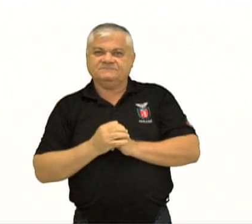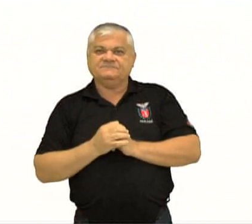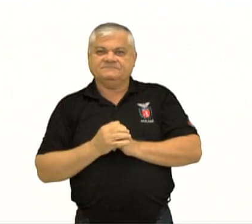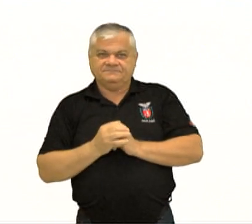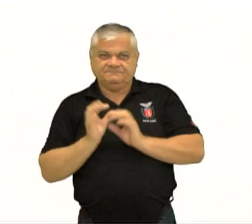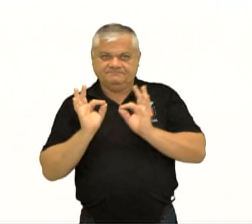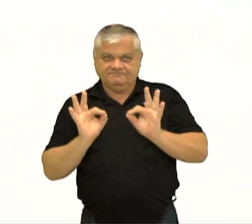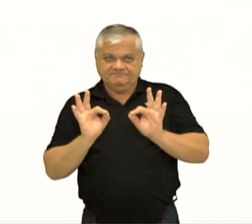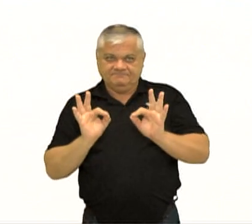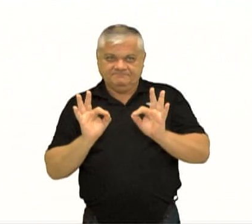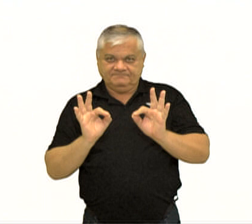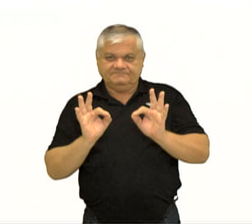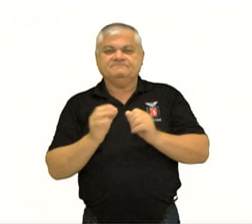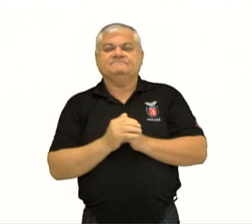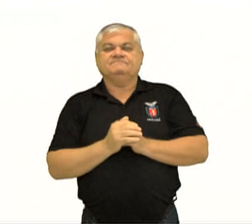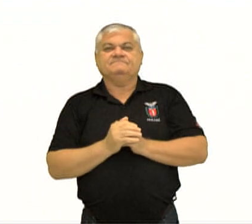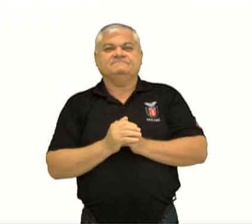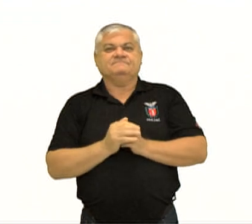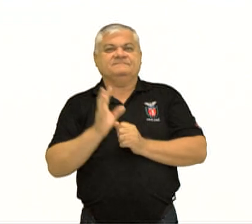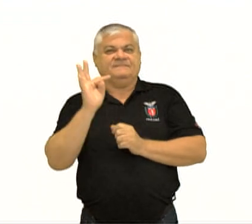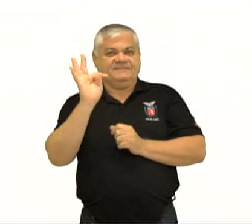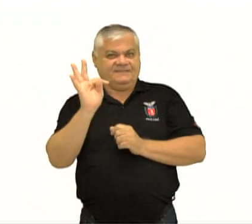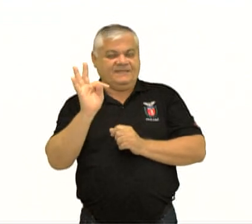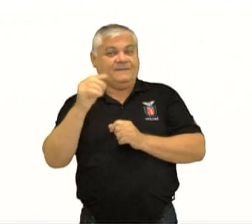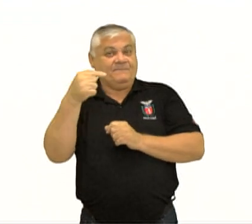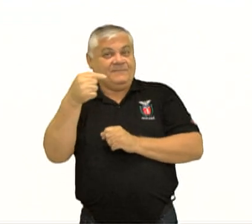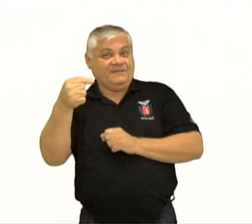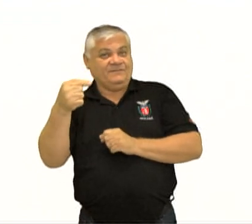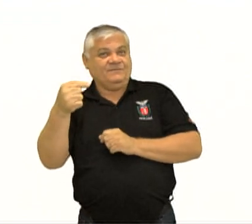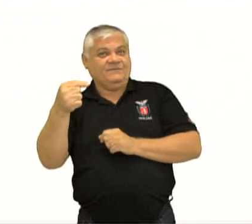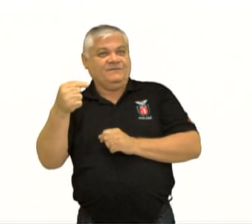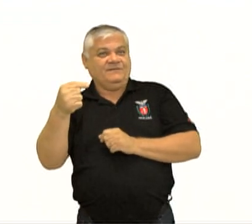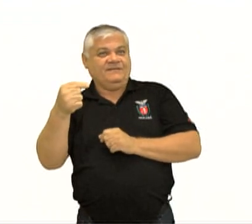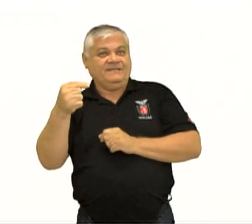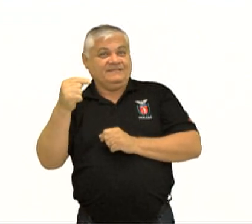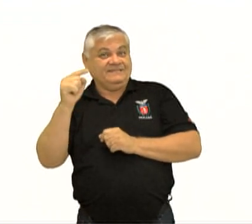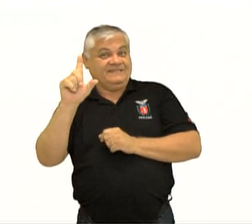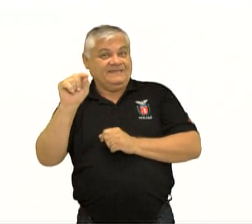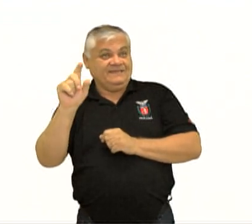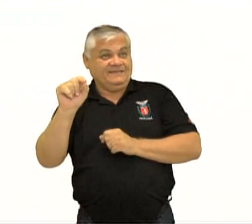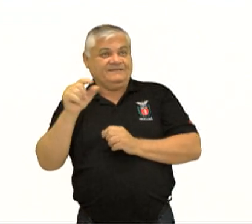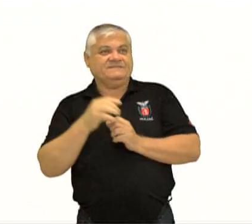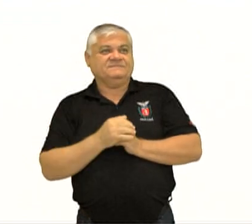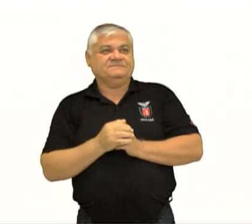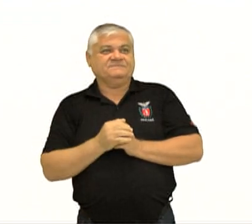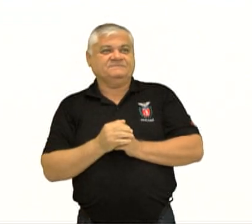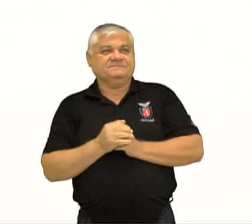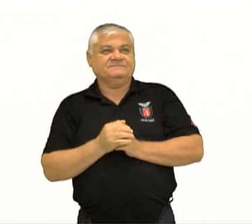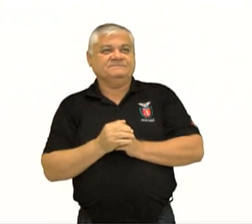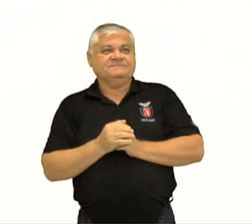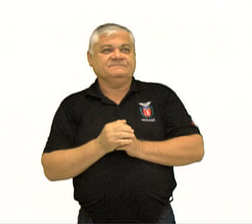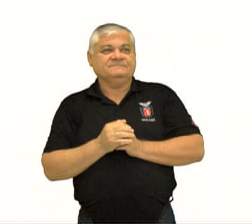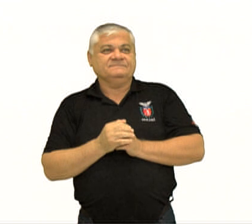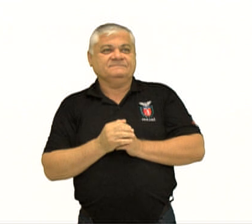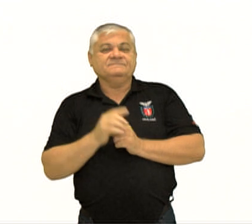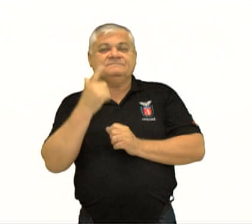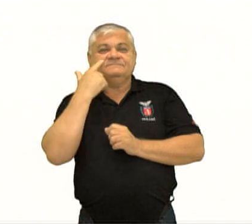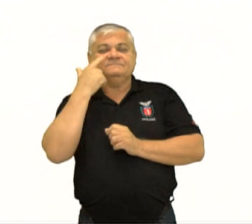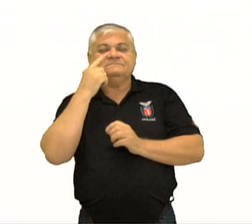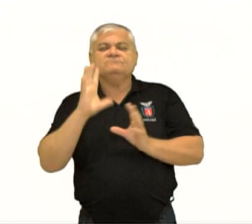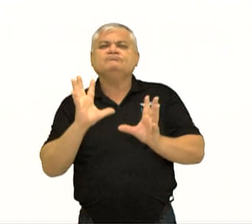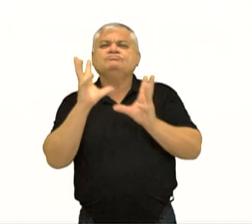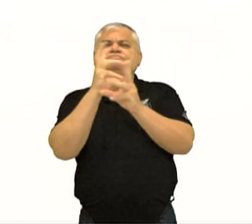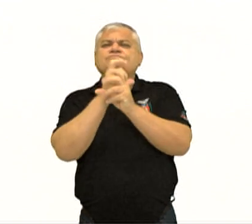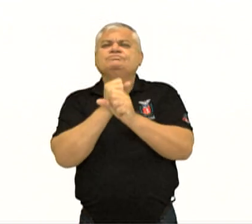corpo 2 é a temperatura T final menos a inicial, que vale 10. E, pessoal, agora eu faço a conta, né?